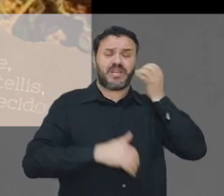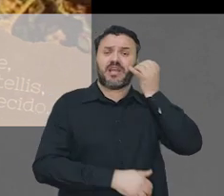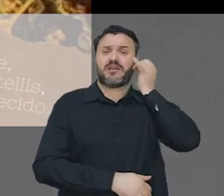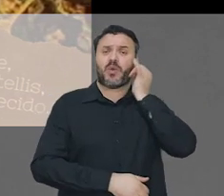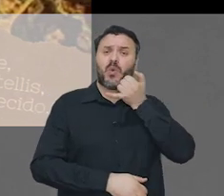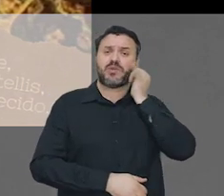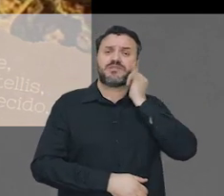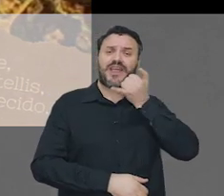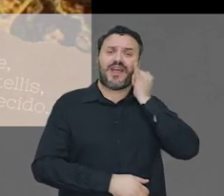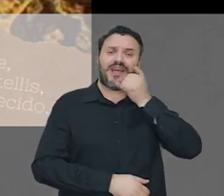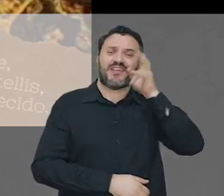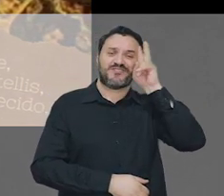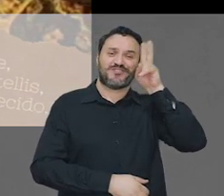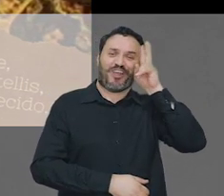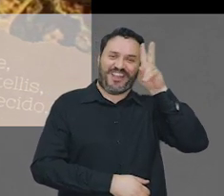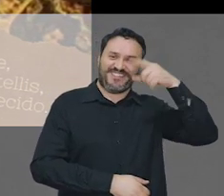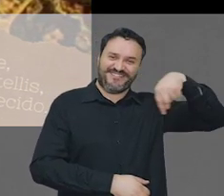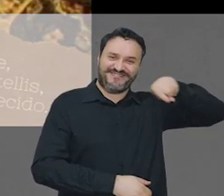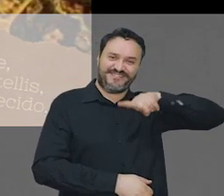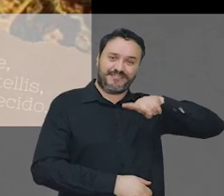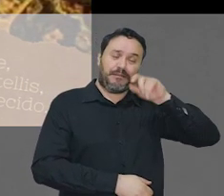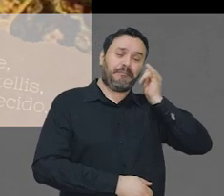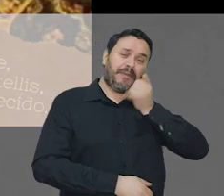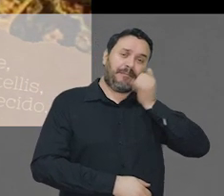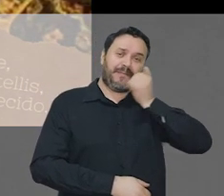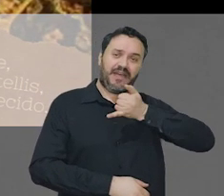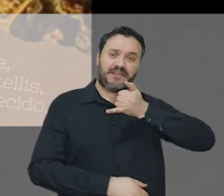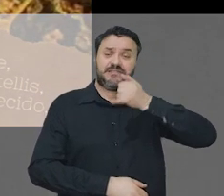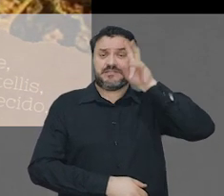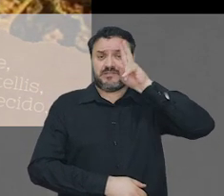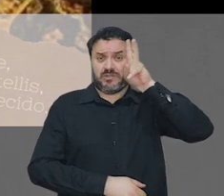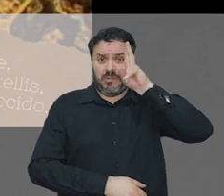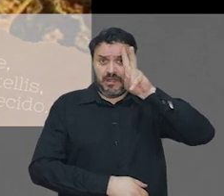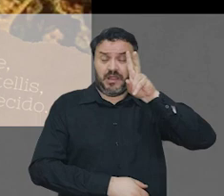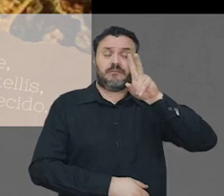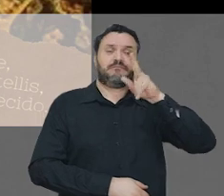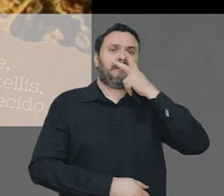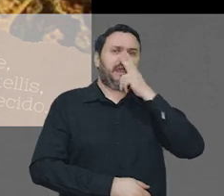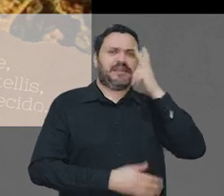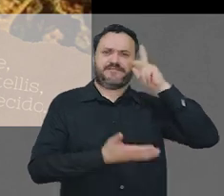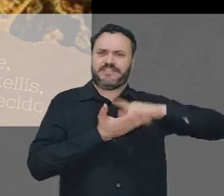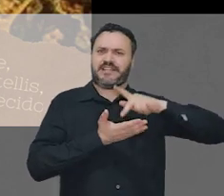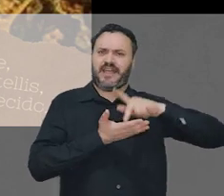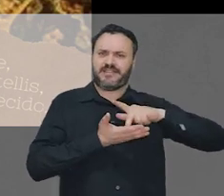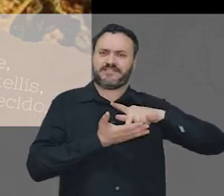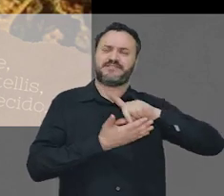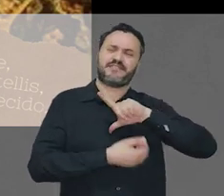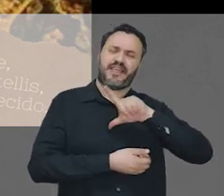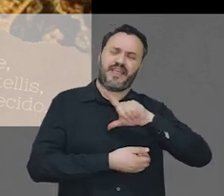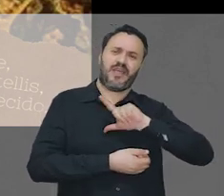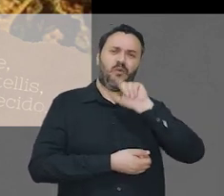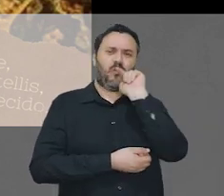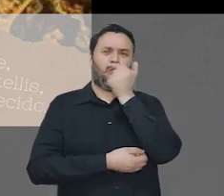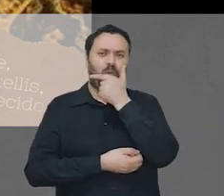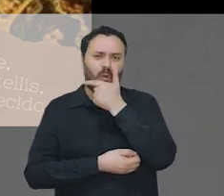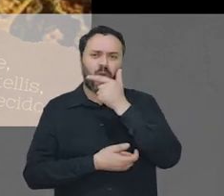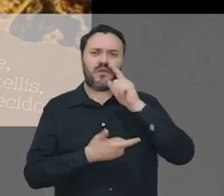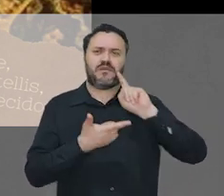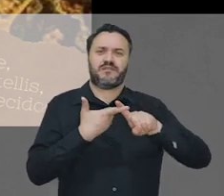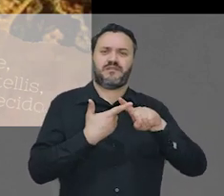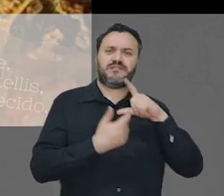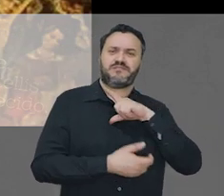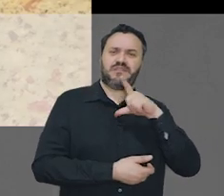de histórias. As histórias, em estilo realista, vão do humor ao drama